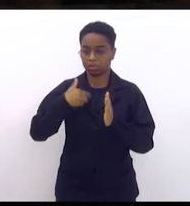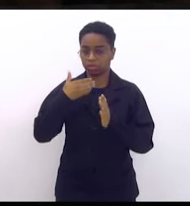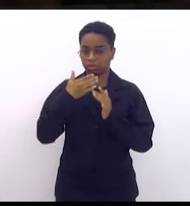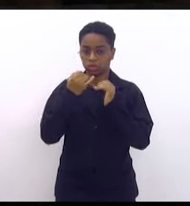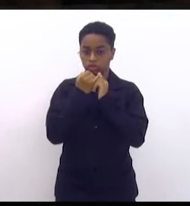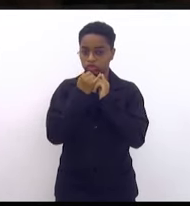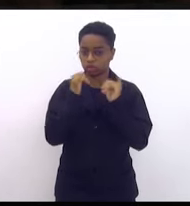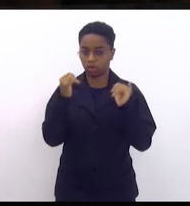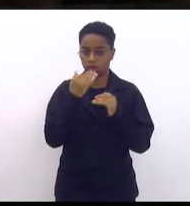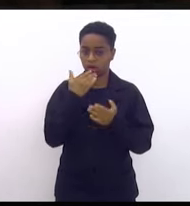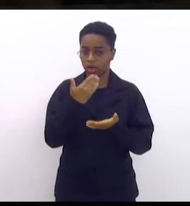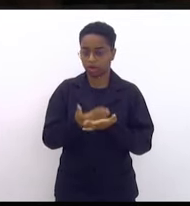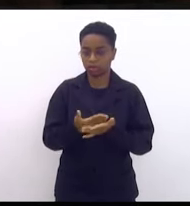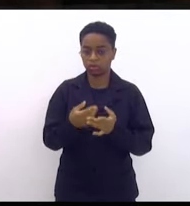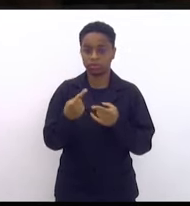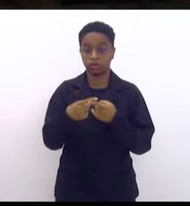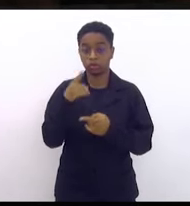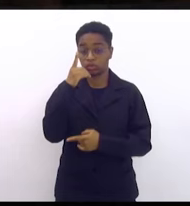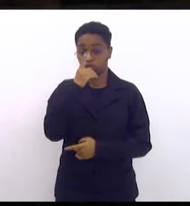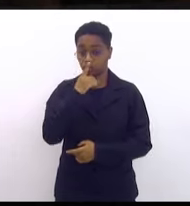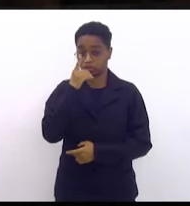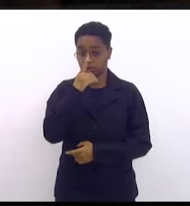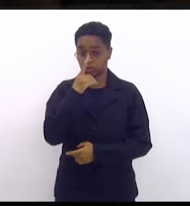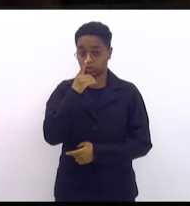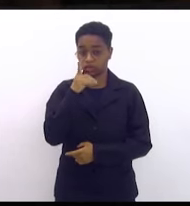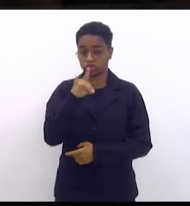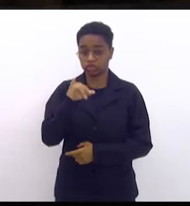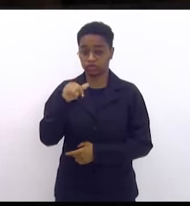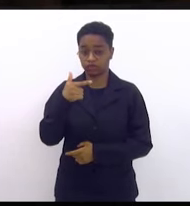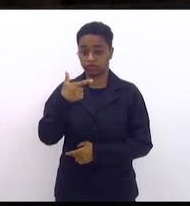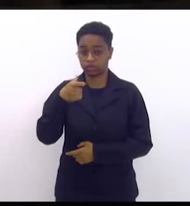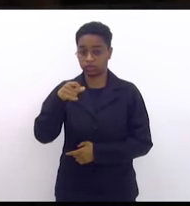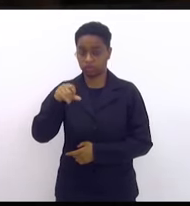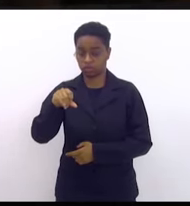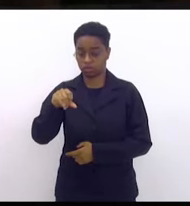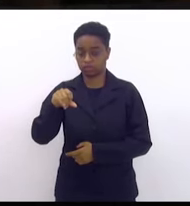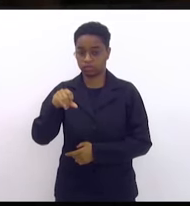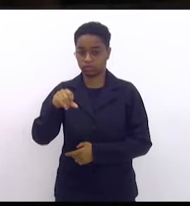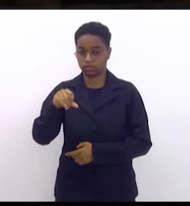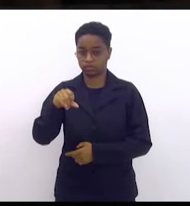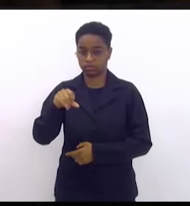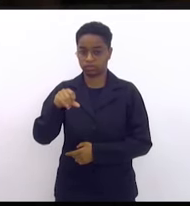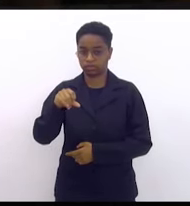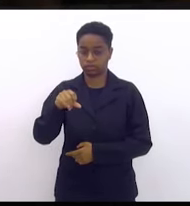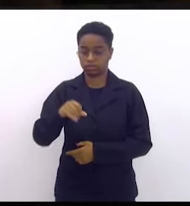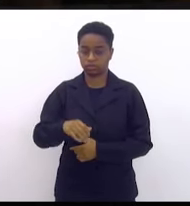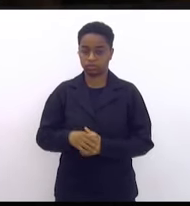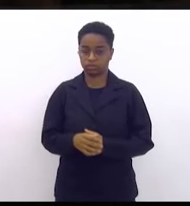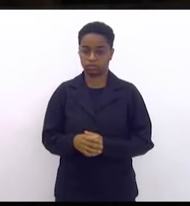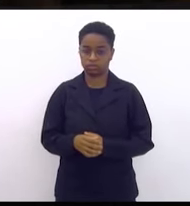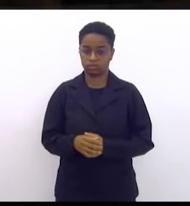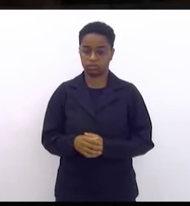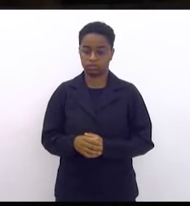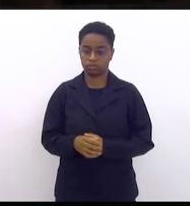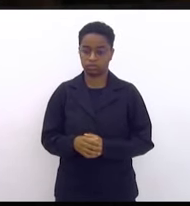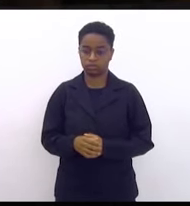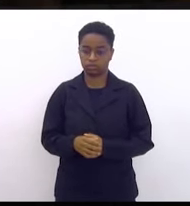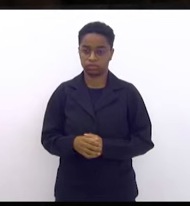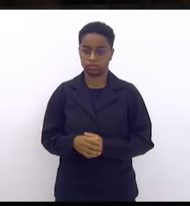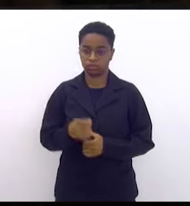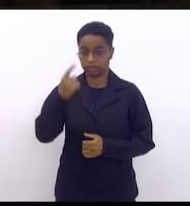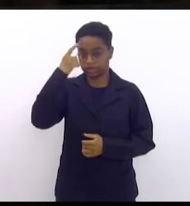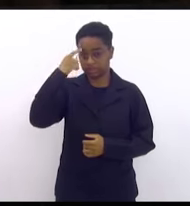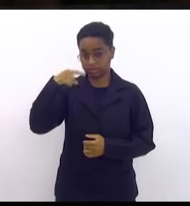perplexo. Domingo foi dia 29. Na semana